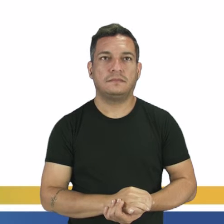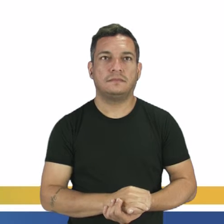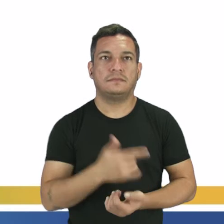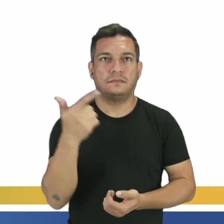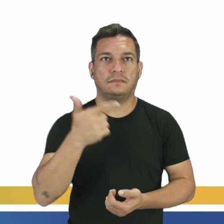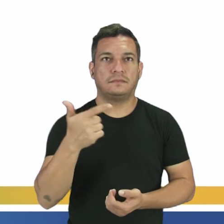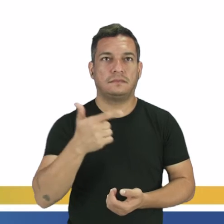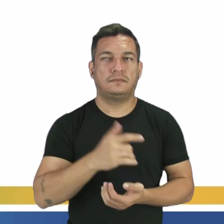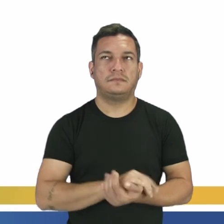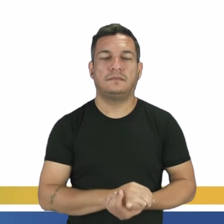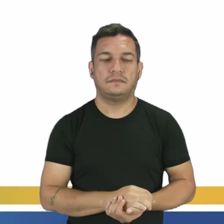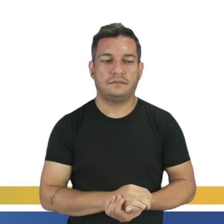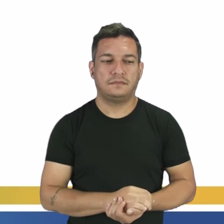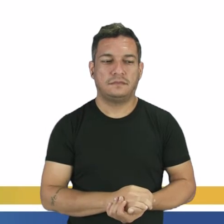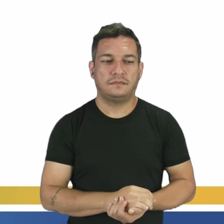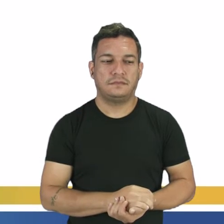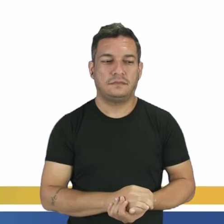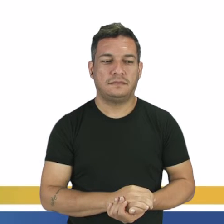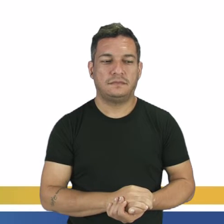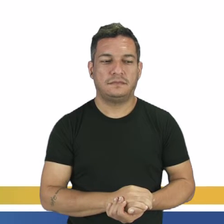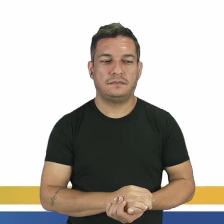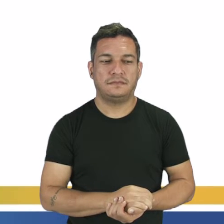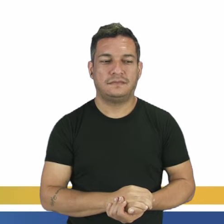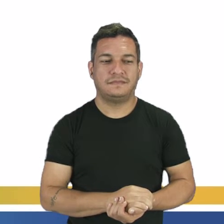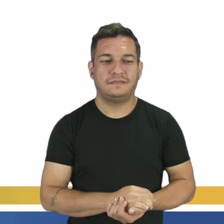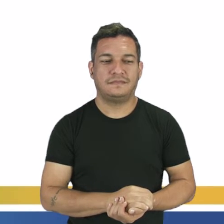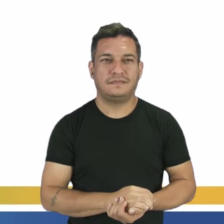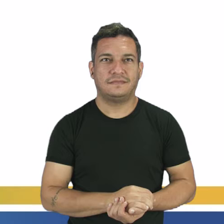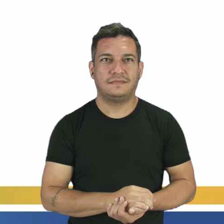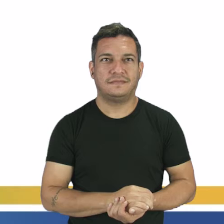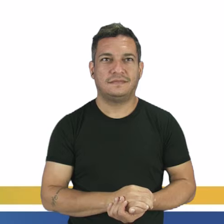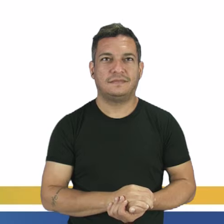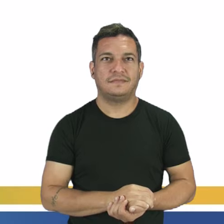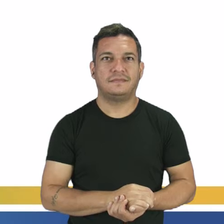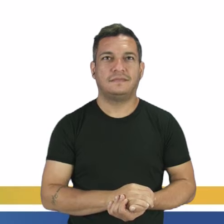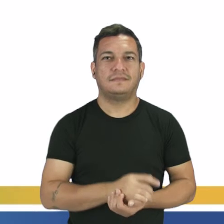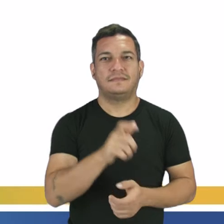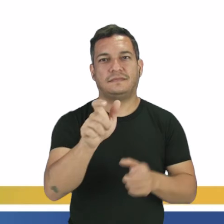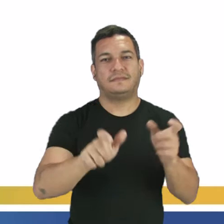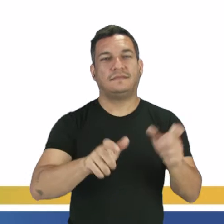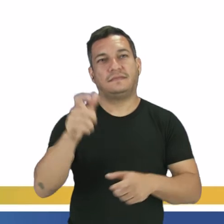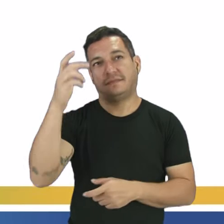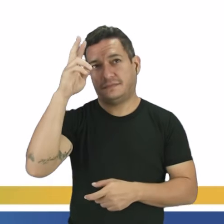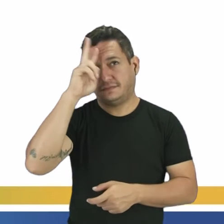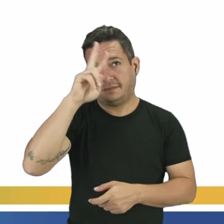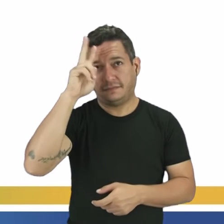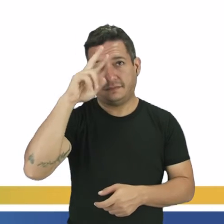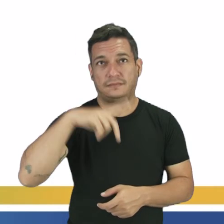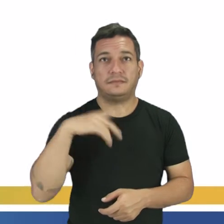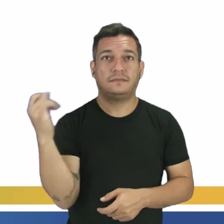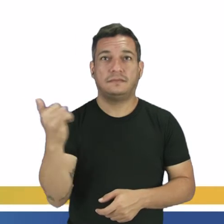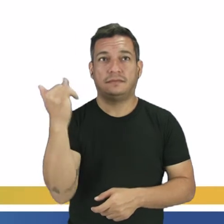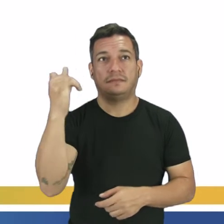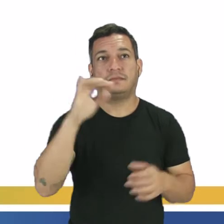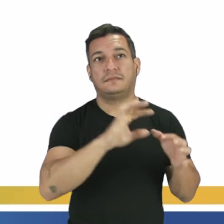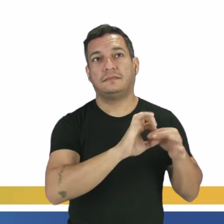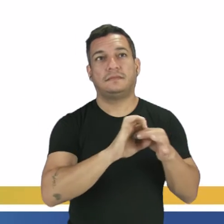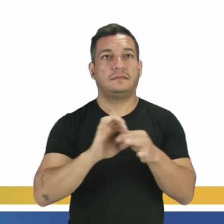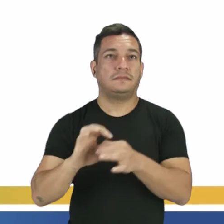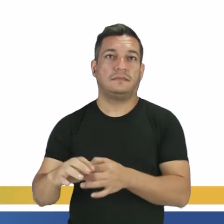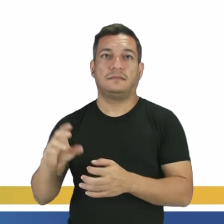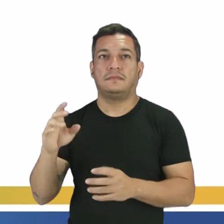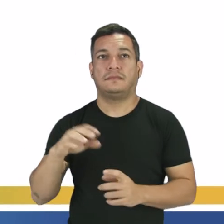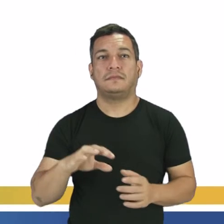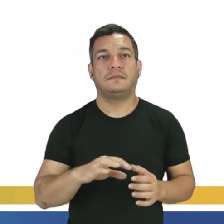Segunda questão. A personagem histórica que teve fundamental importância no contexto